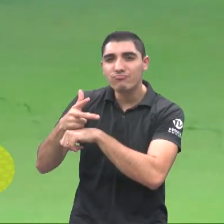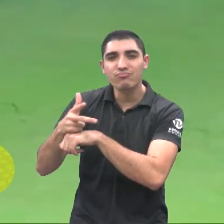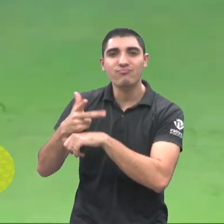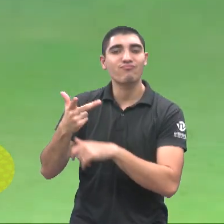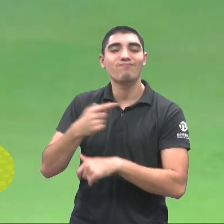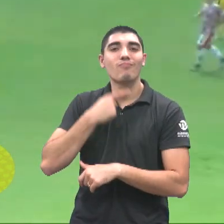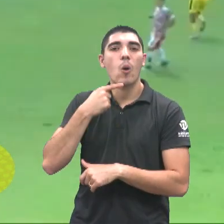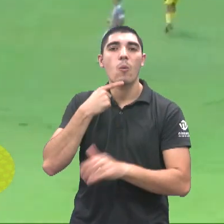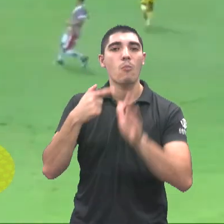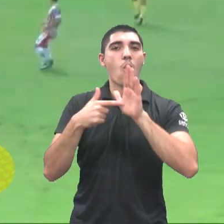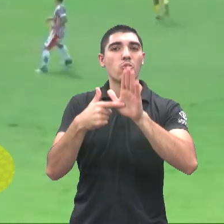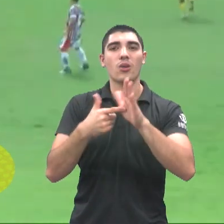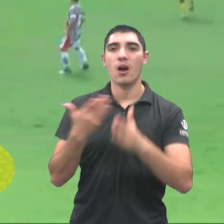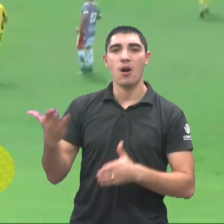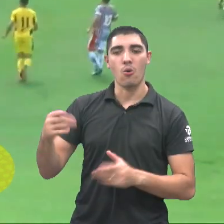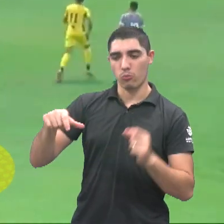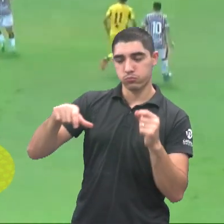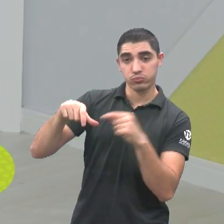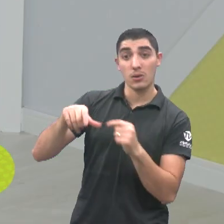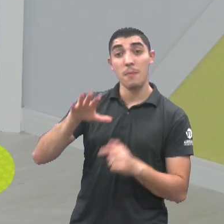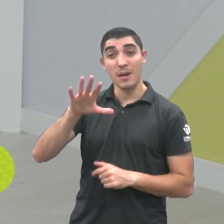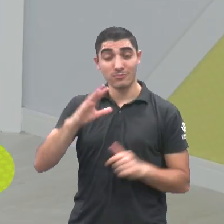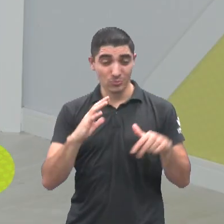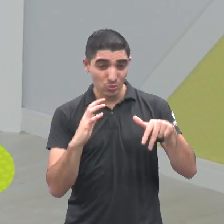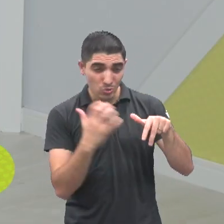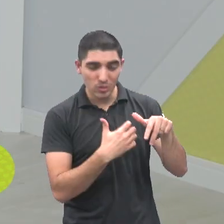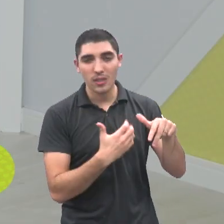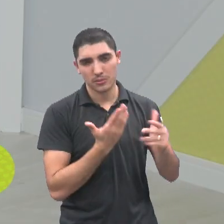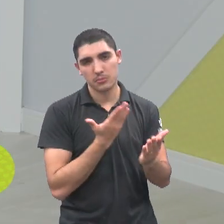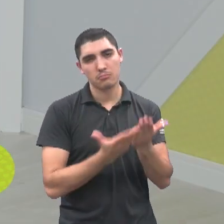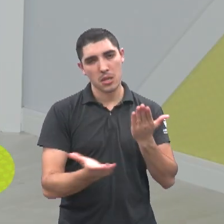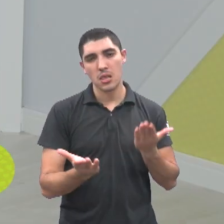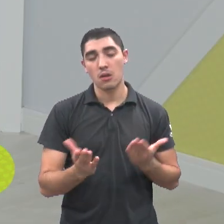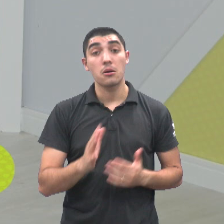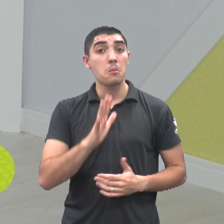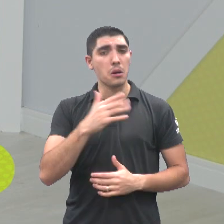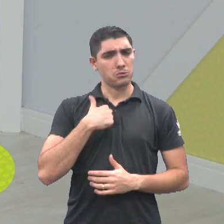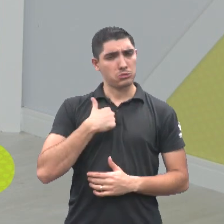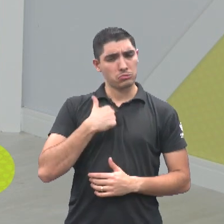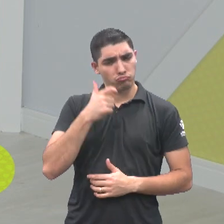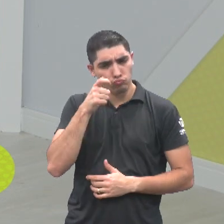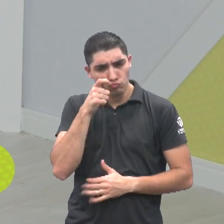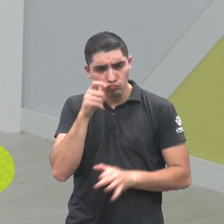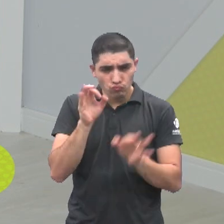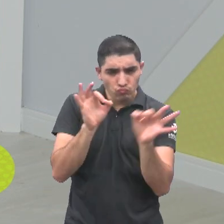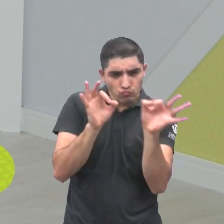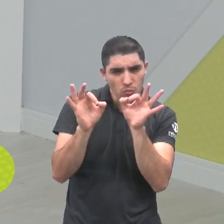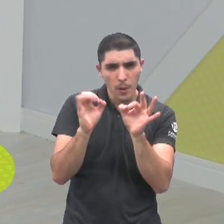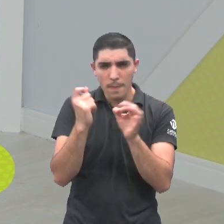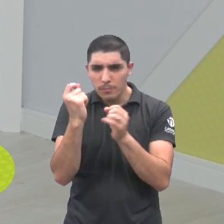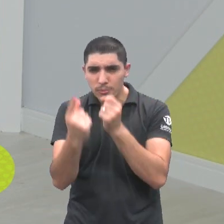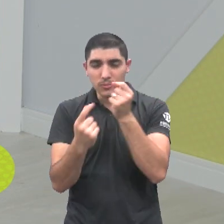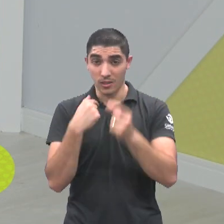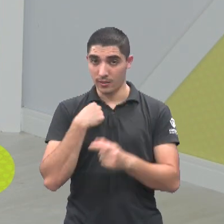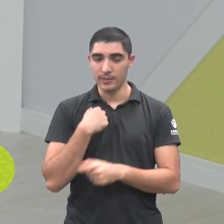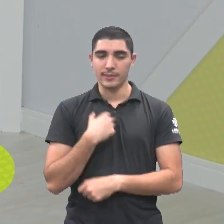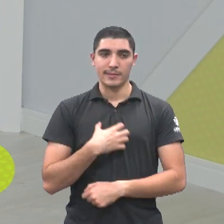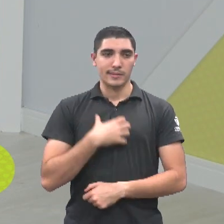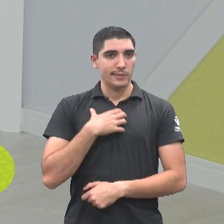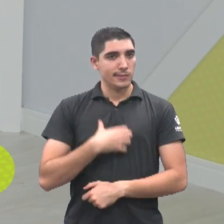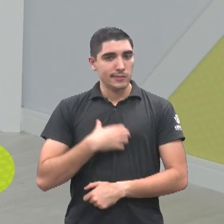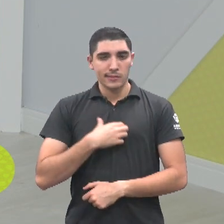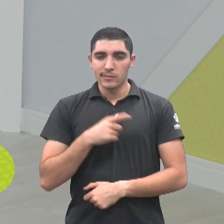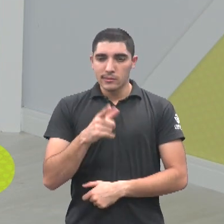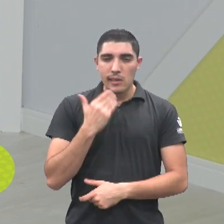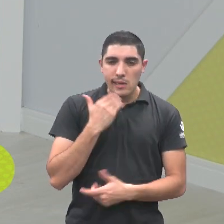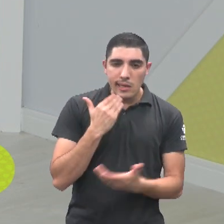a gravação do gol, mas o Joseense acabou perdendo, mas o volume de jogo, pelo que eu pude acompanhar, Brunão, tava dando raiva de ver esse jogo por conta da qualidade